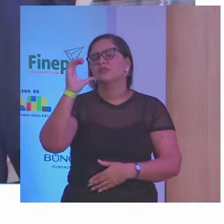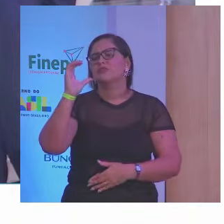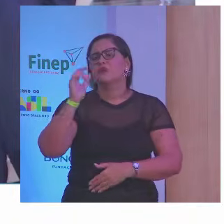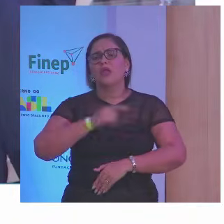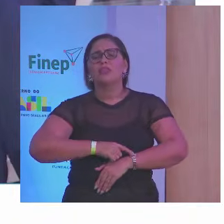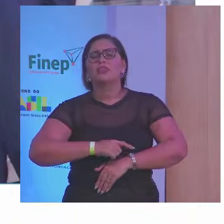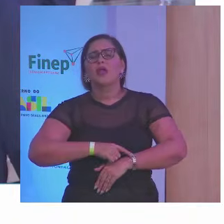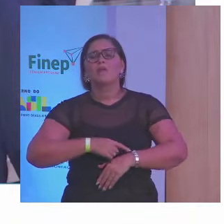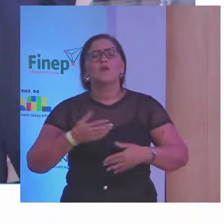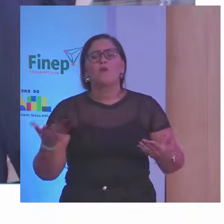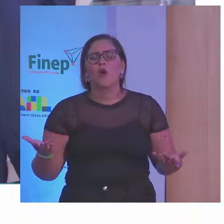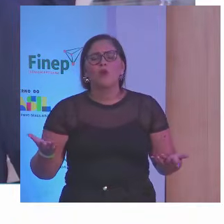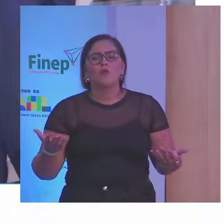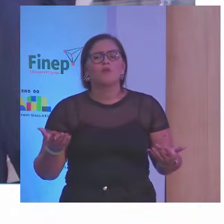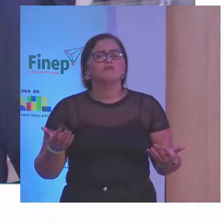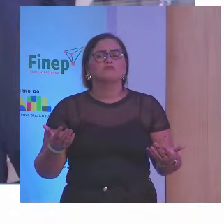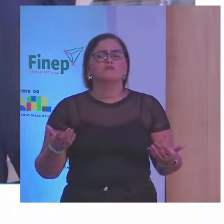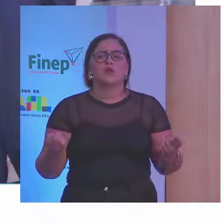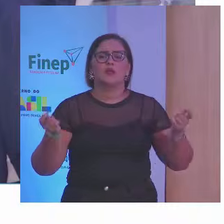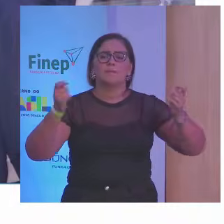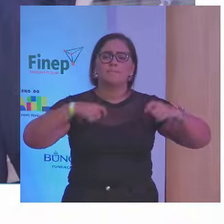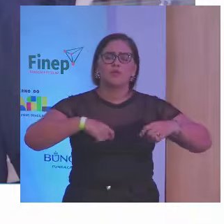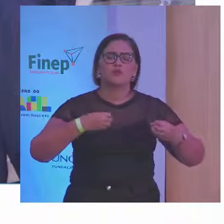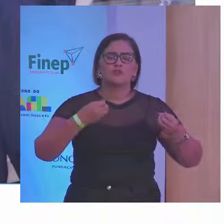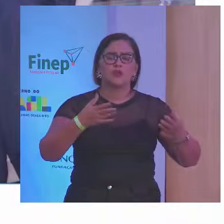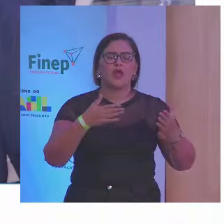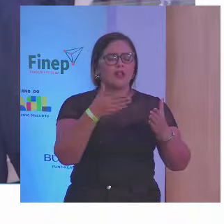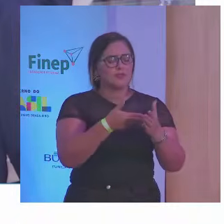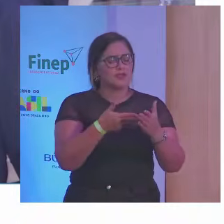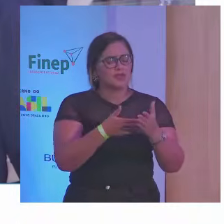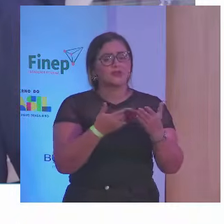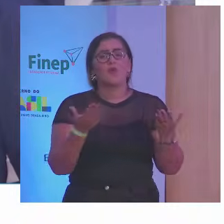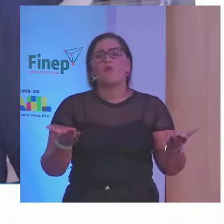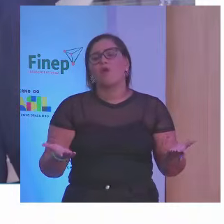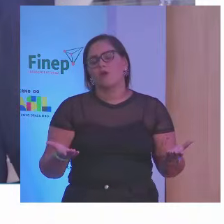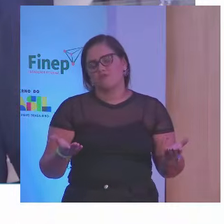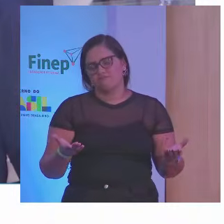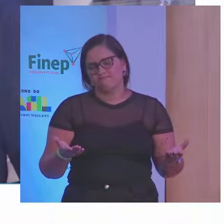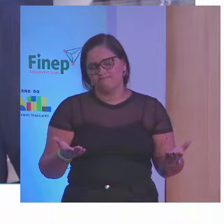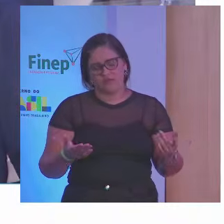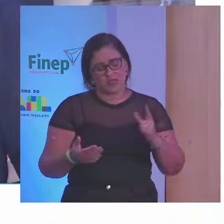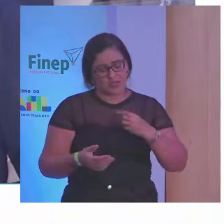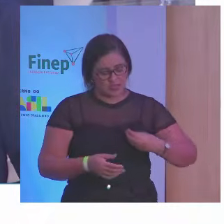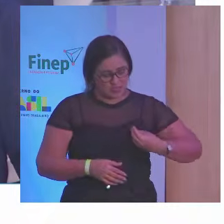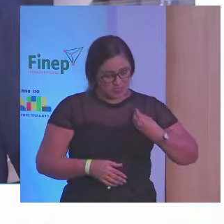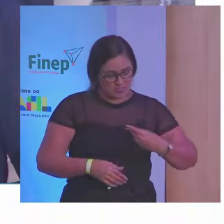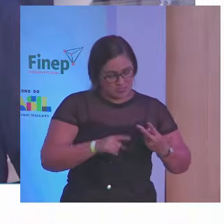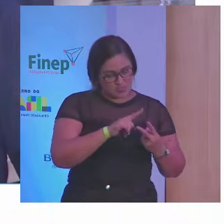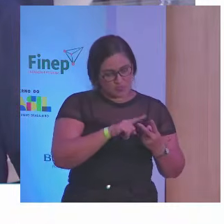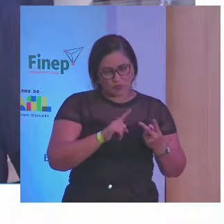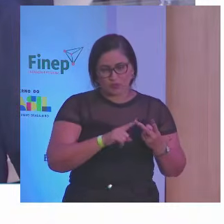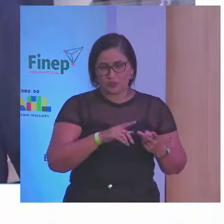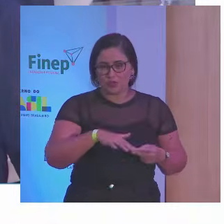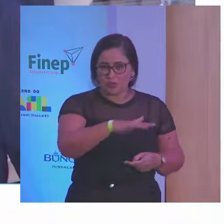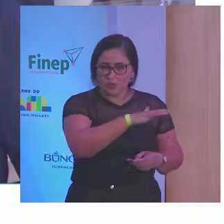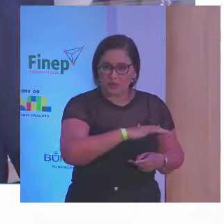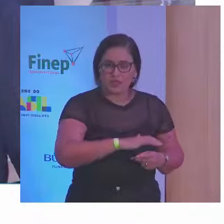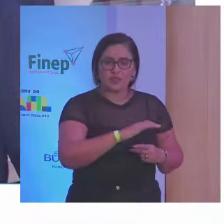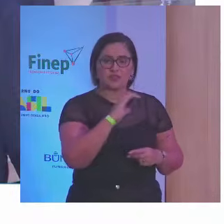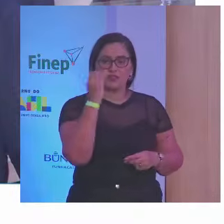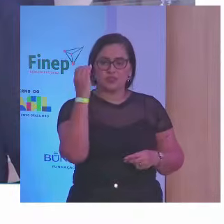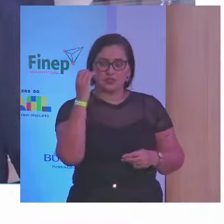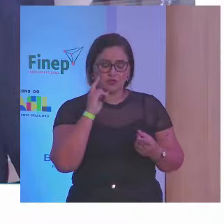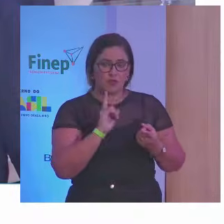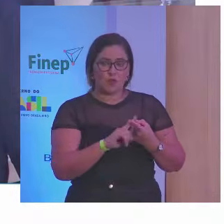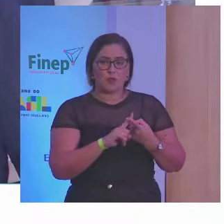que ele leva? O que ele pode gerar? Quais são as limitações? Então, há duas vertentes na comunidade científica. Uma que